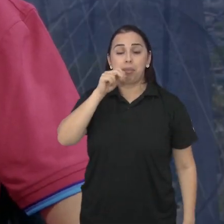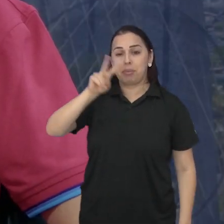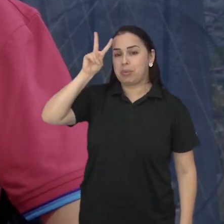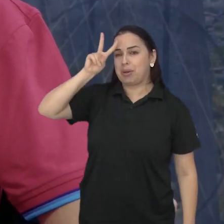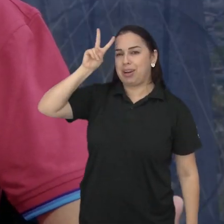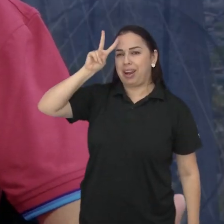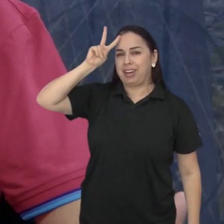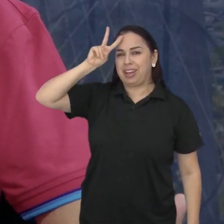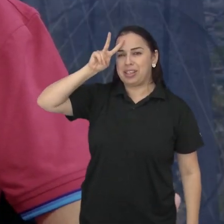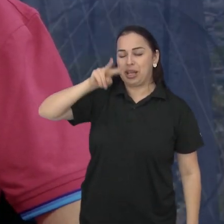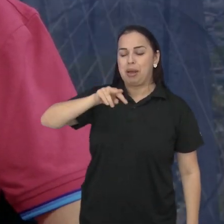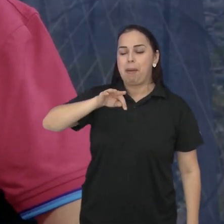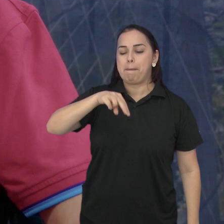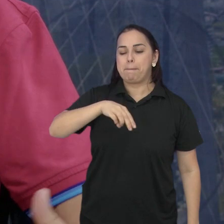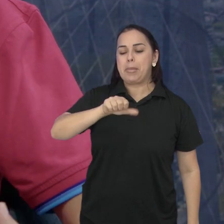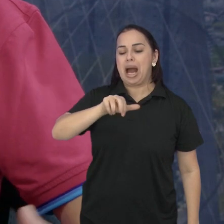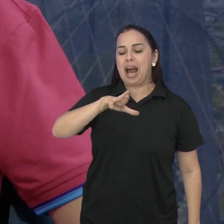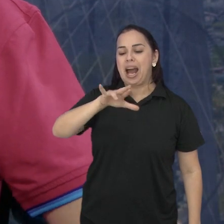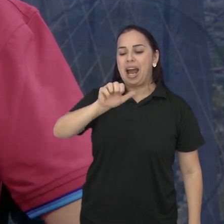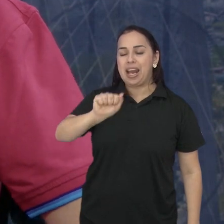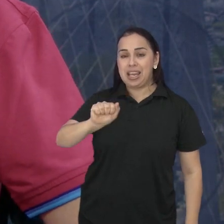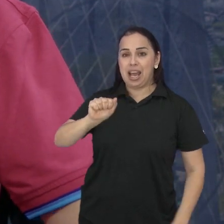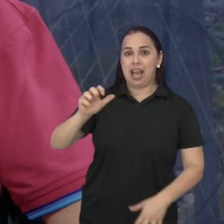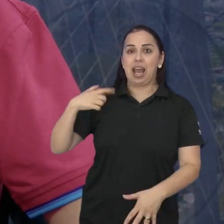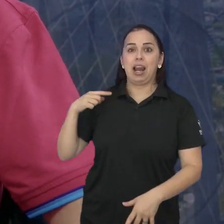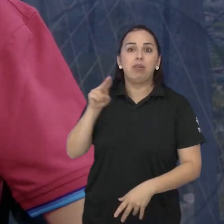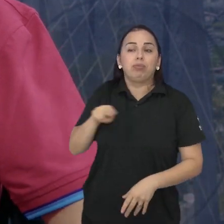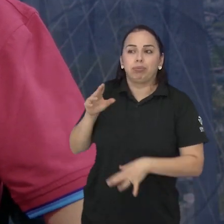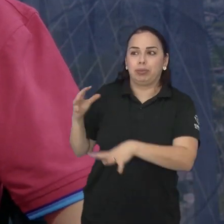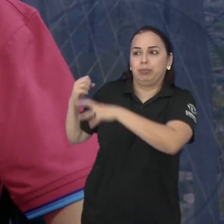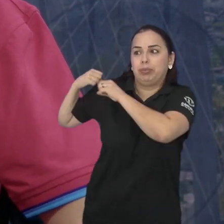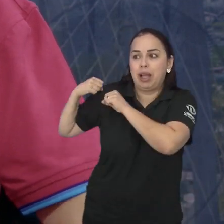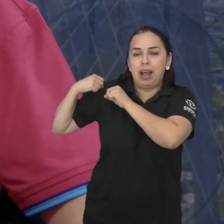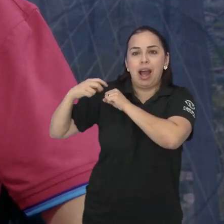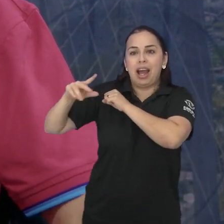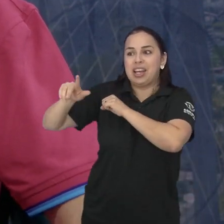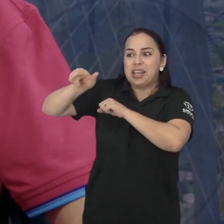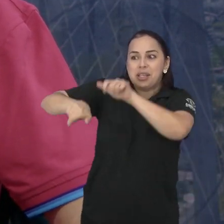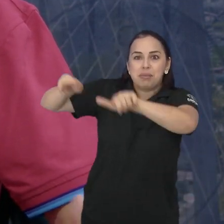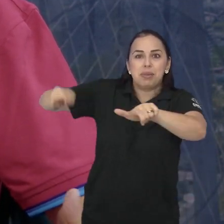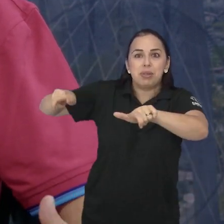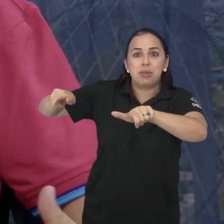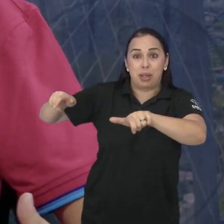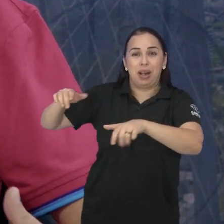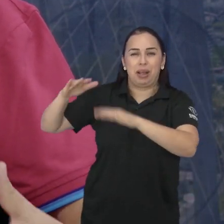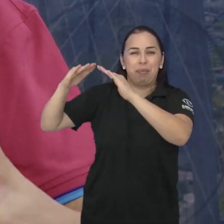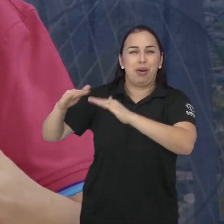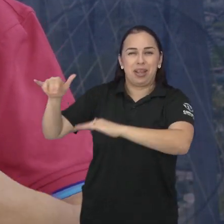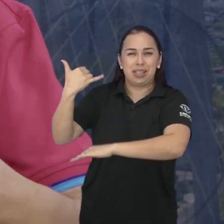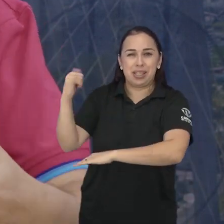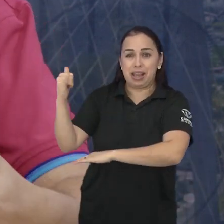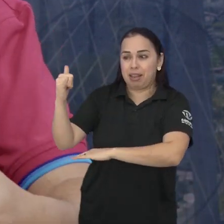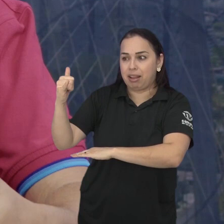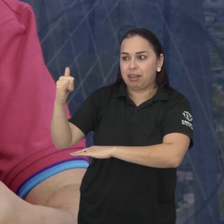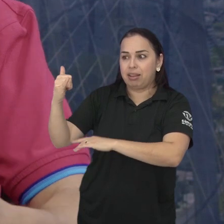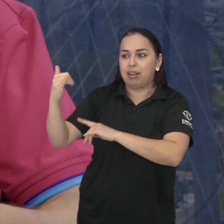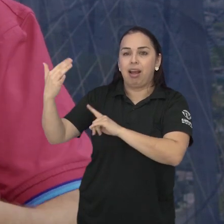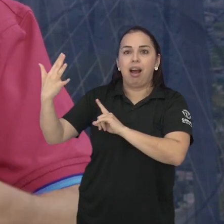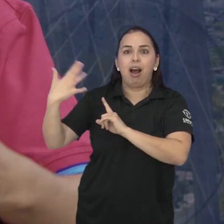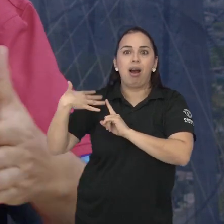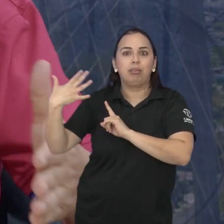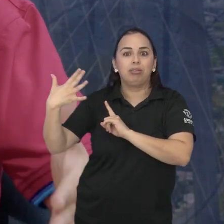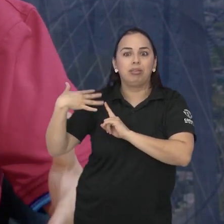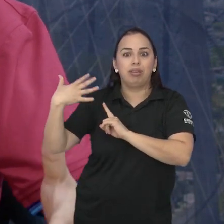mulher do saco. Olha a mulher do saco passando, não pode. E o povo de Santana venera essa mulher, ela